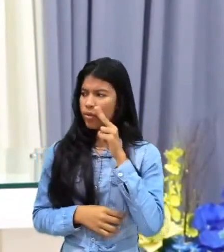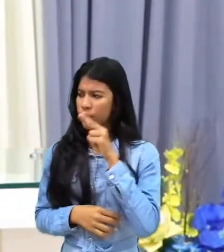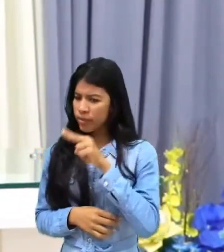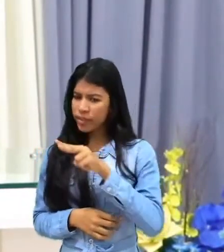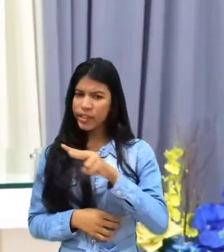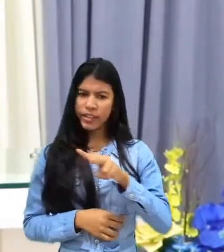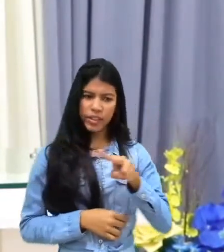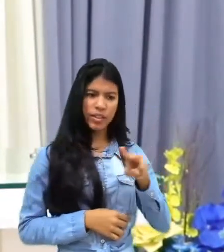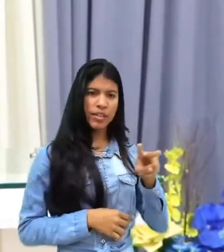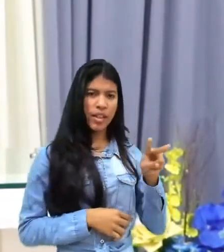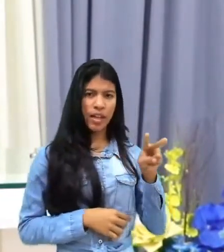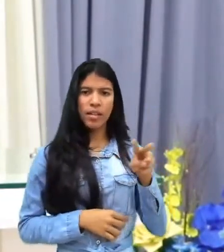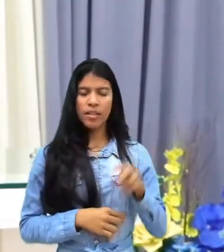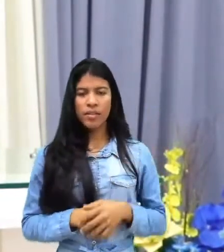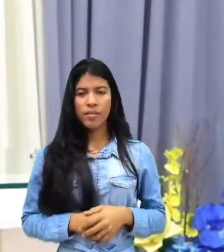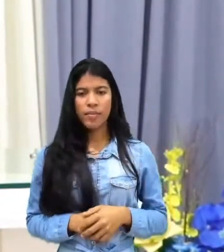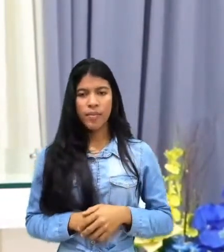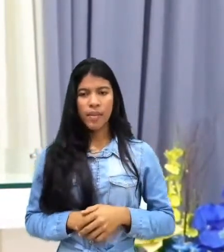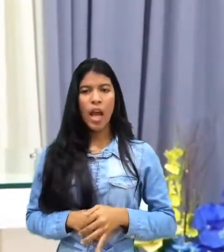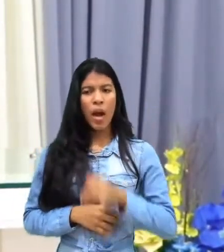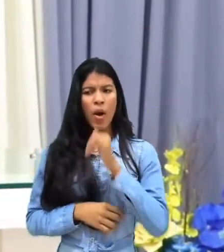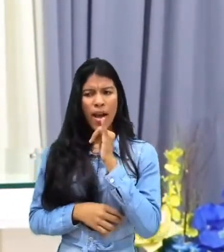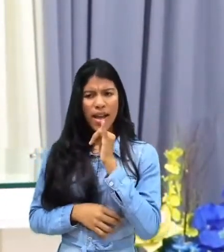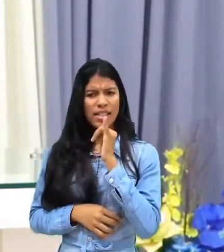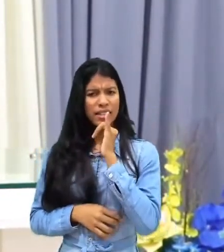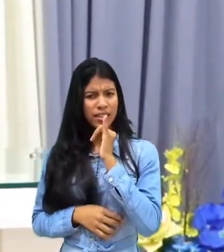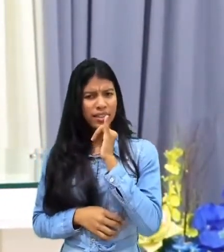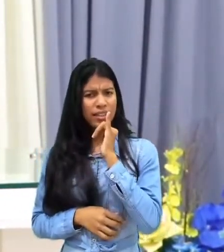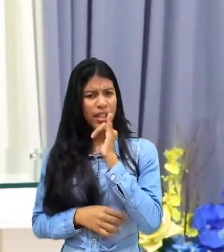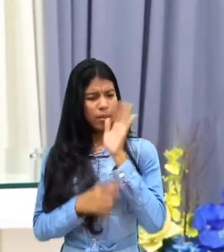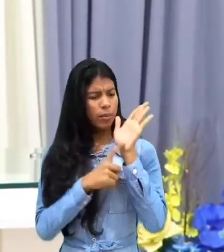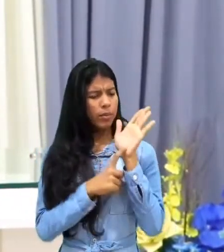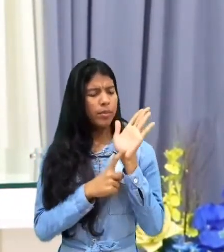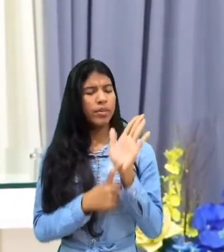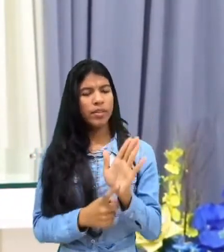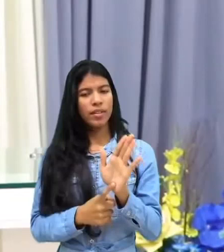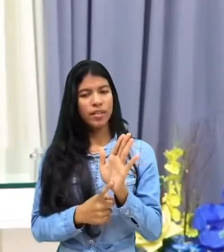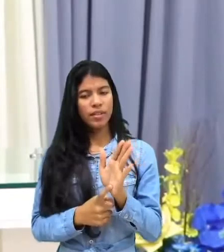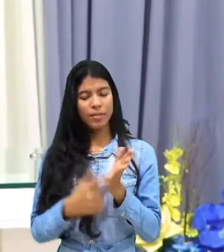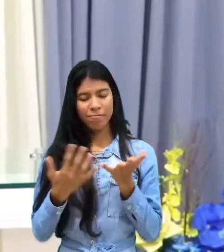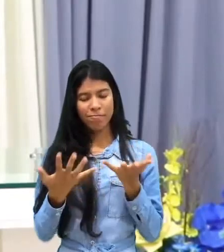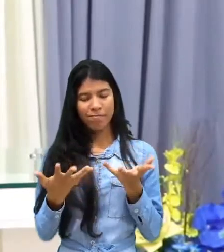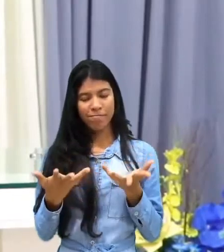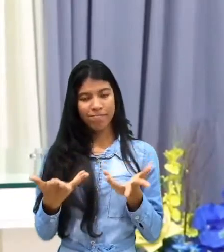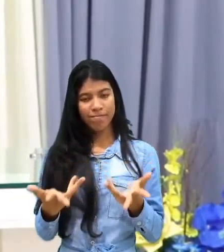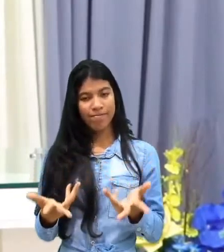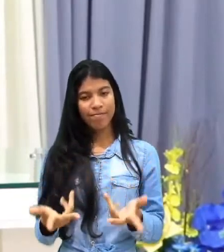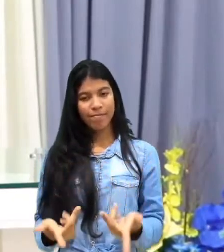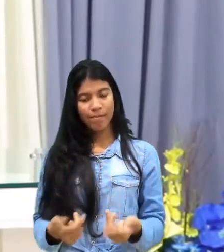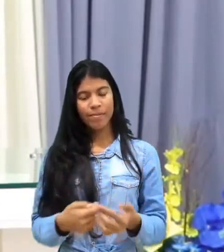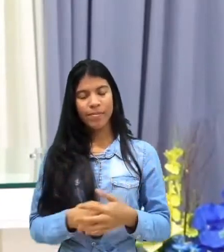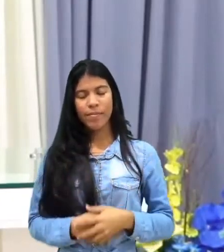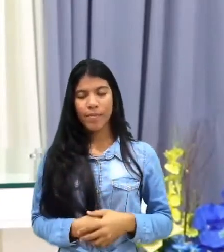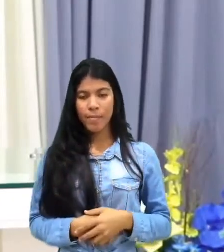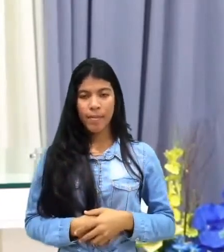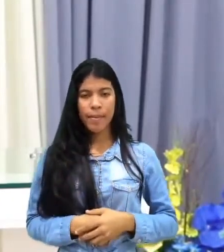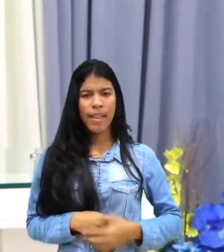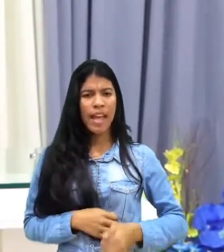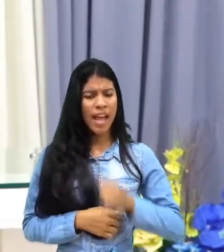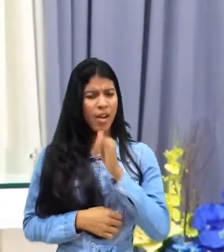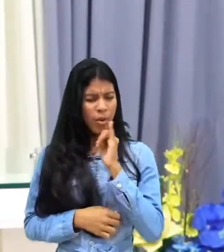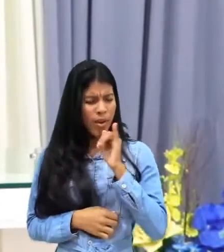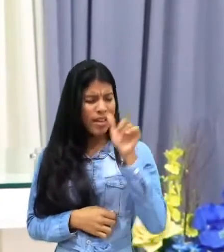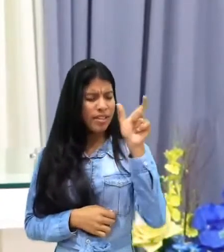ser divulgada, ela passou a ser uma referência. Olha que coisa maravilhosa. Passou a ser uma